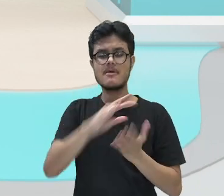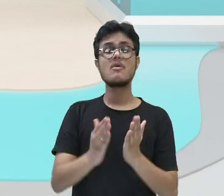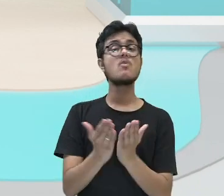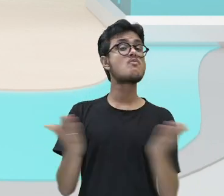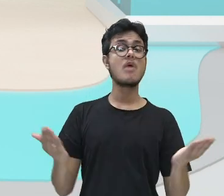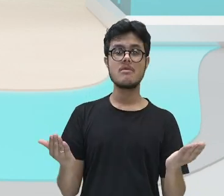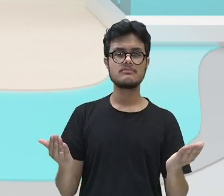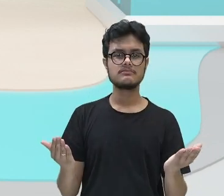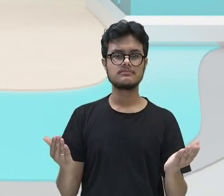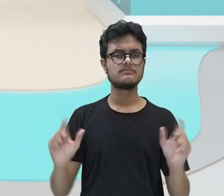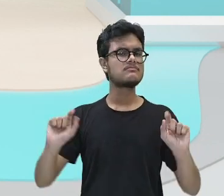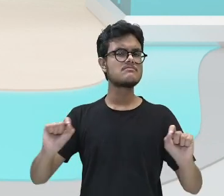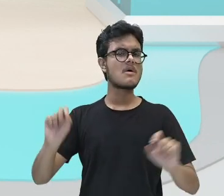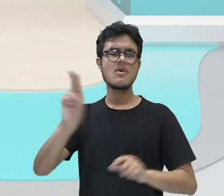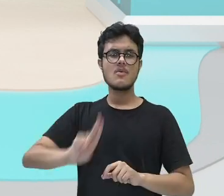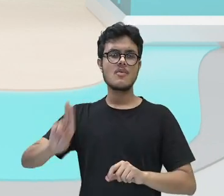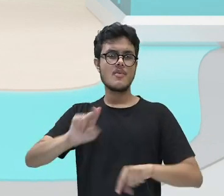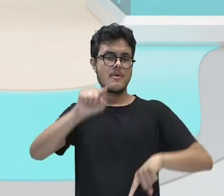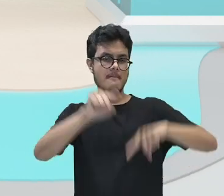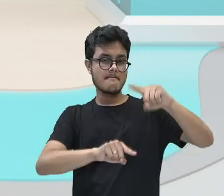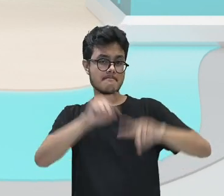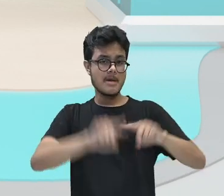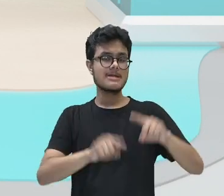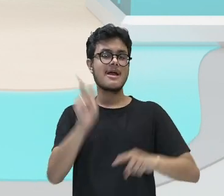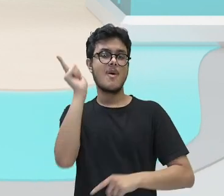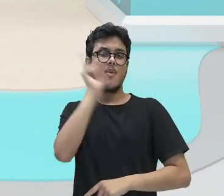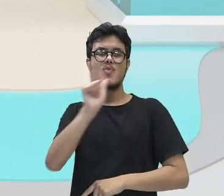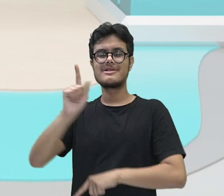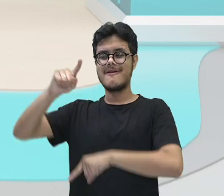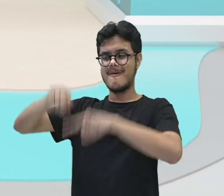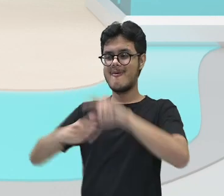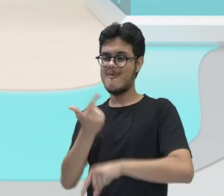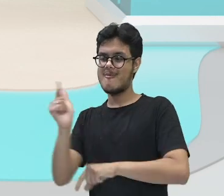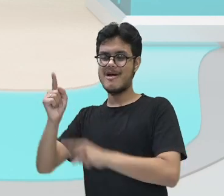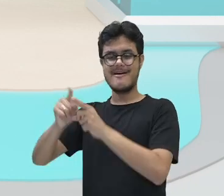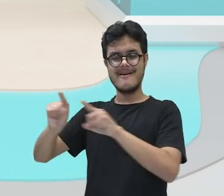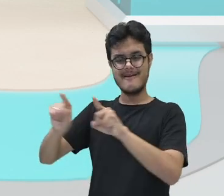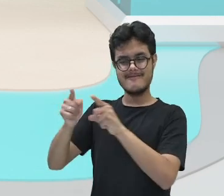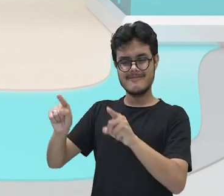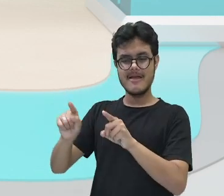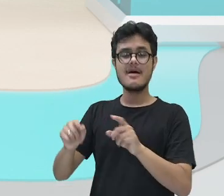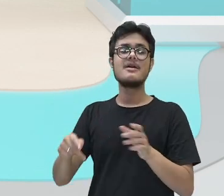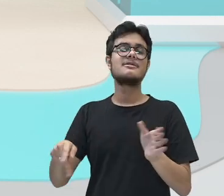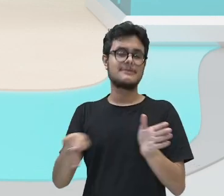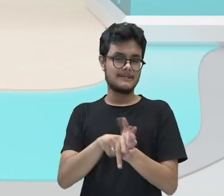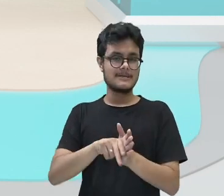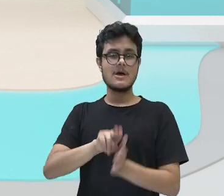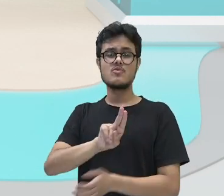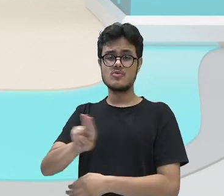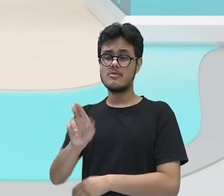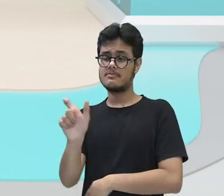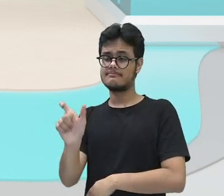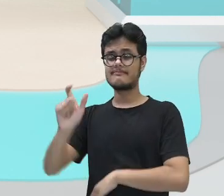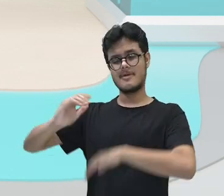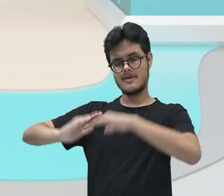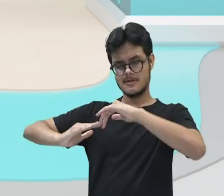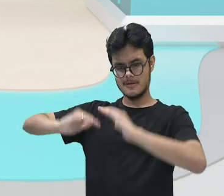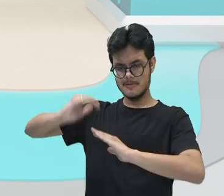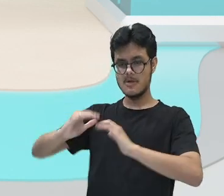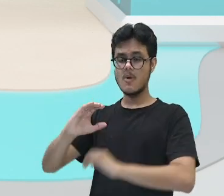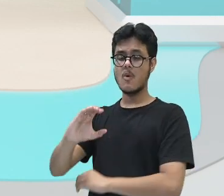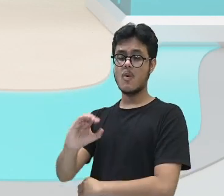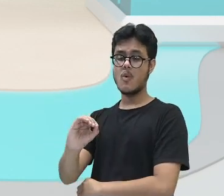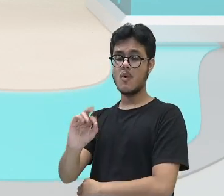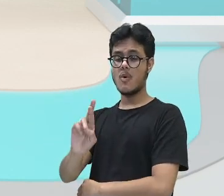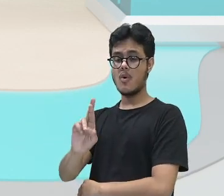da natureza, sementes. Então, qual é essa materialidade que é utilizado para fazer esse instrumento? Então, tem